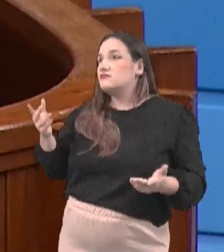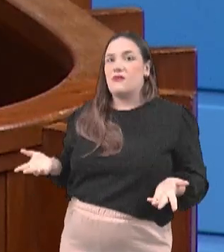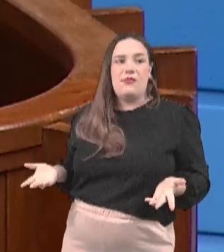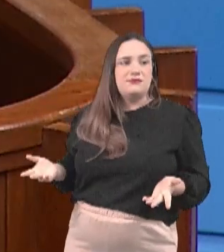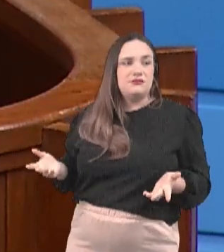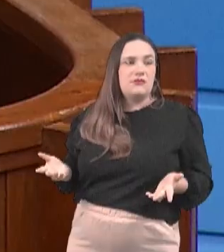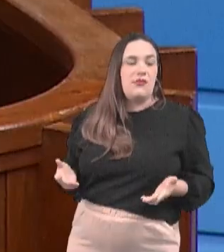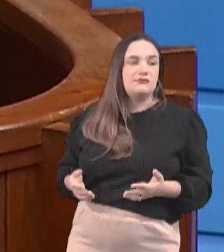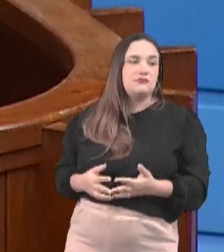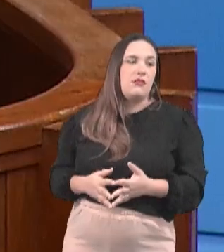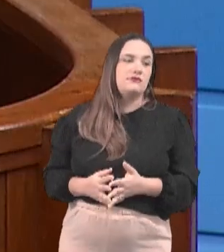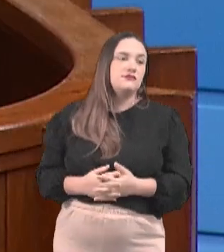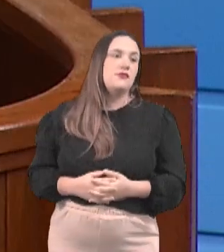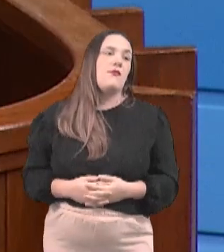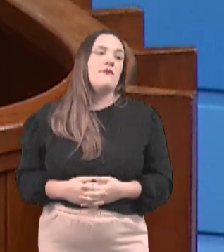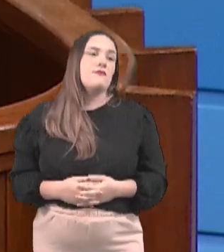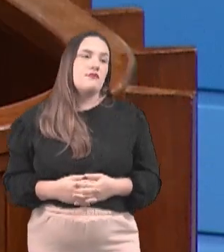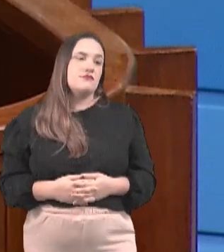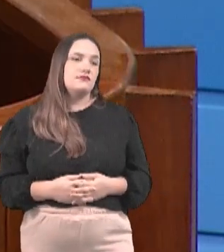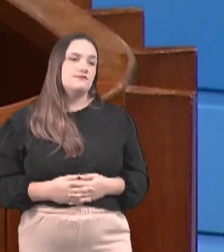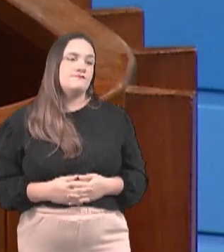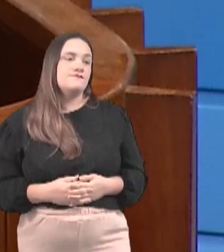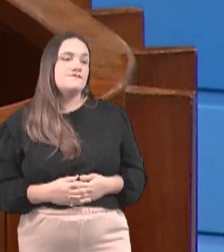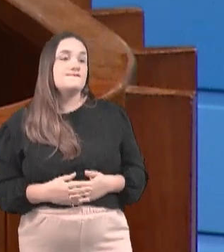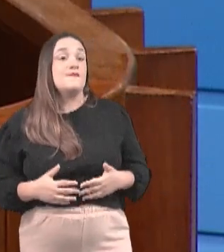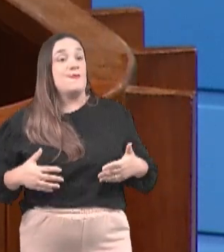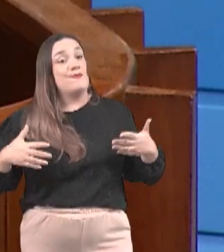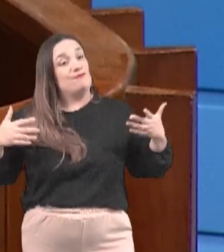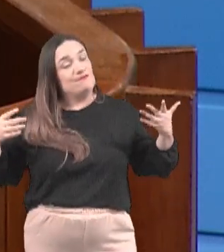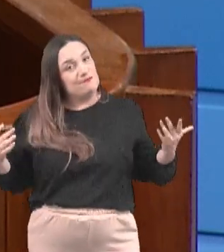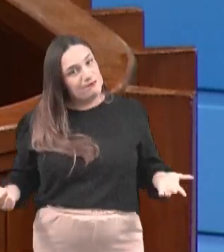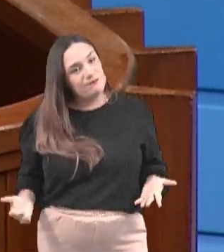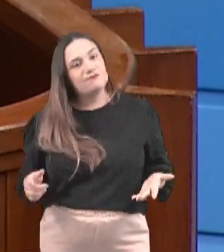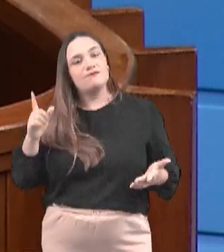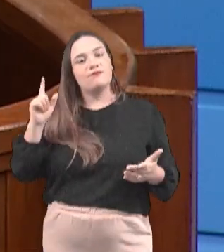Ou seja, mais uma vez, uma demanda que